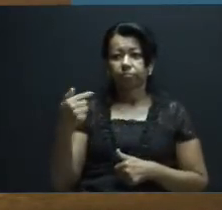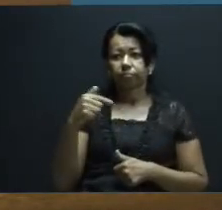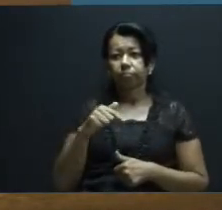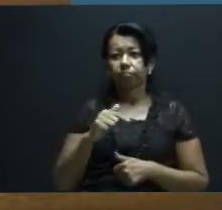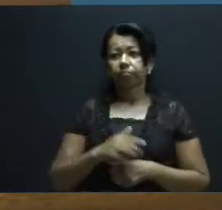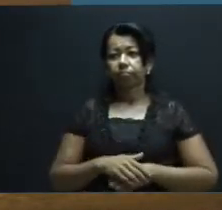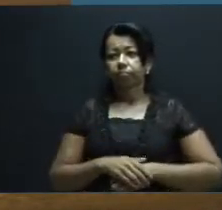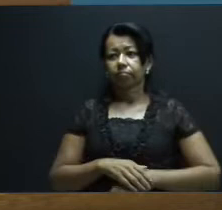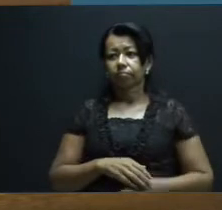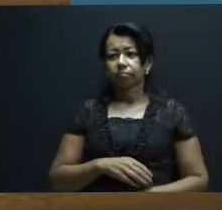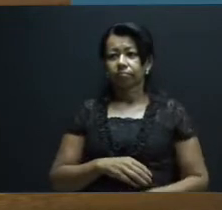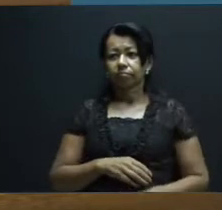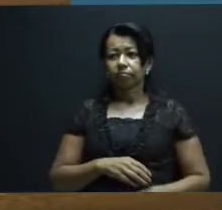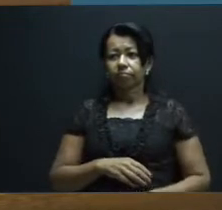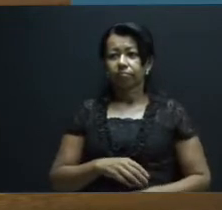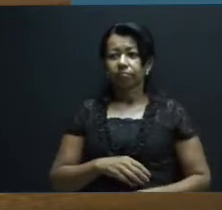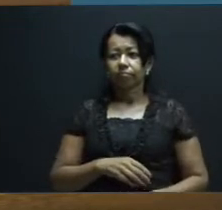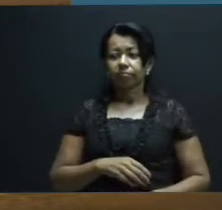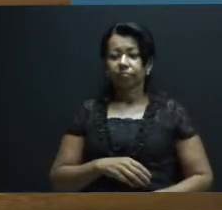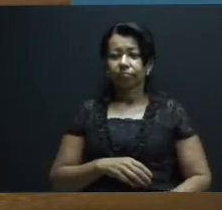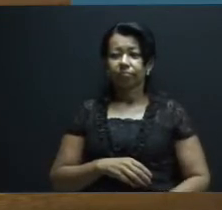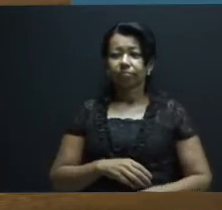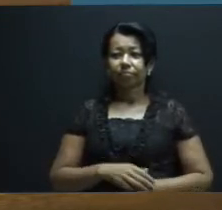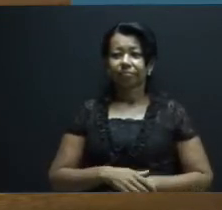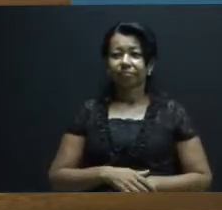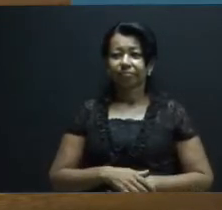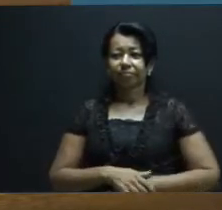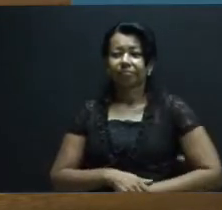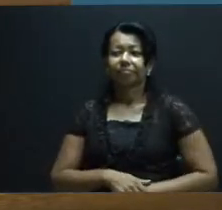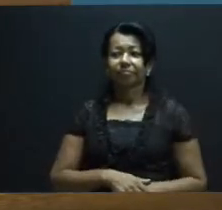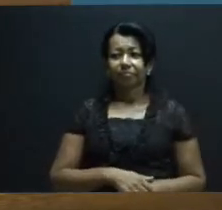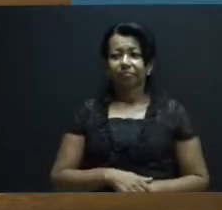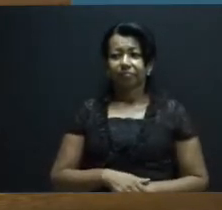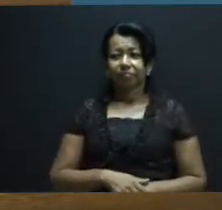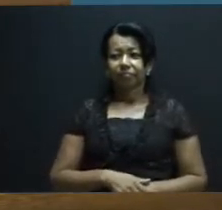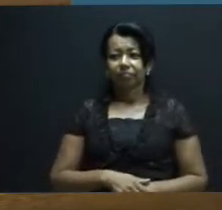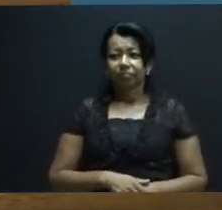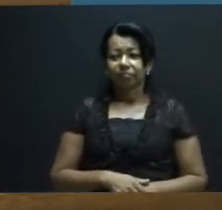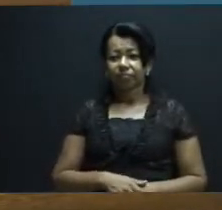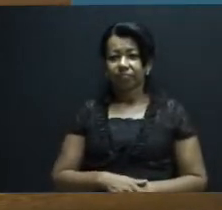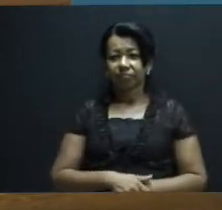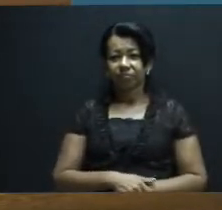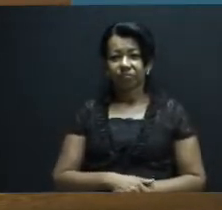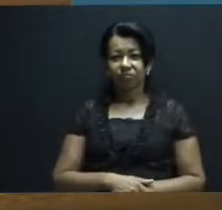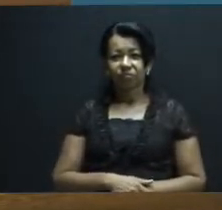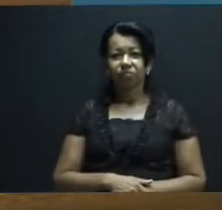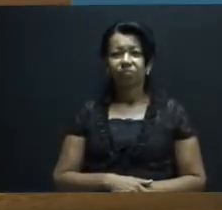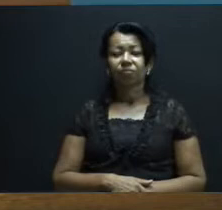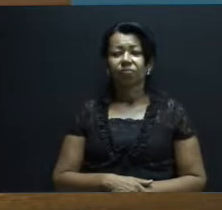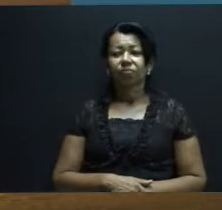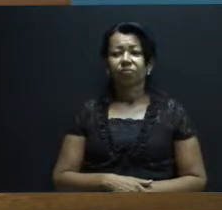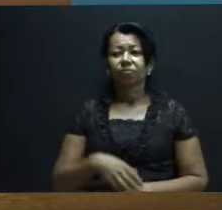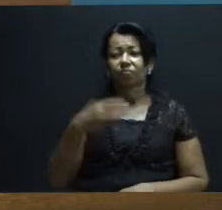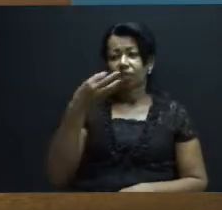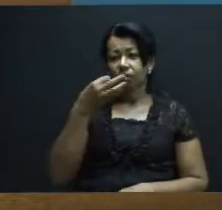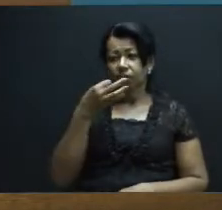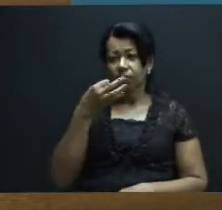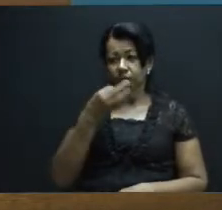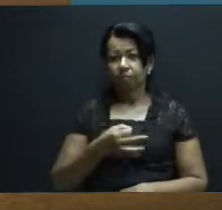não é mais a situação agora está do lado de antónio vieira eu vou eu vou sugerir